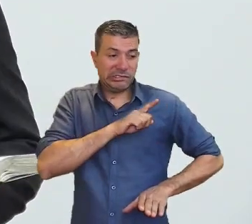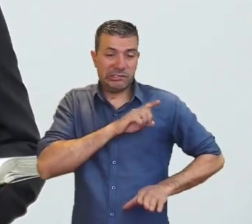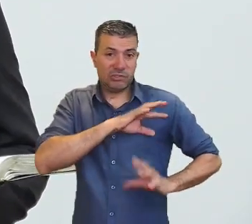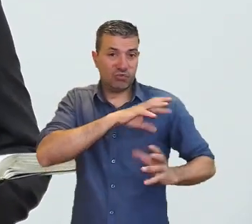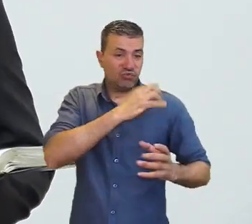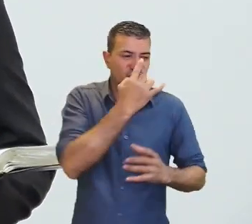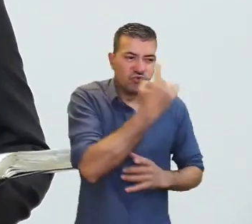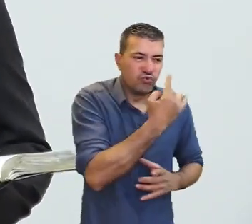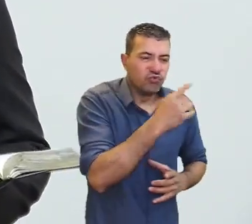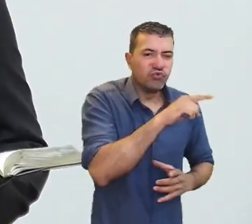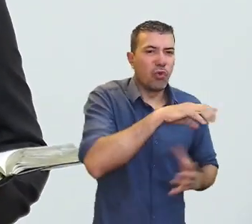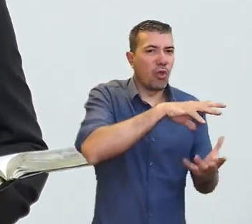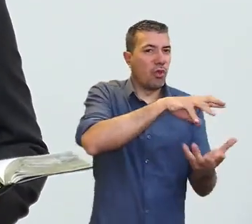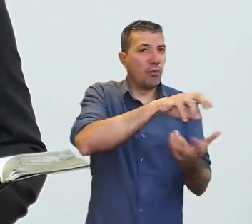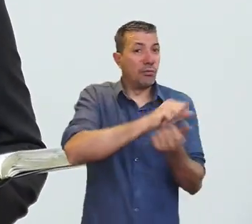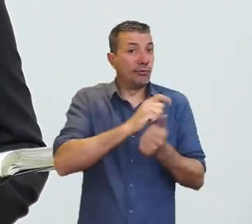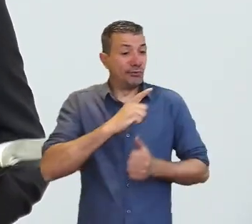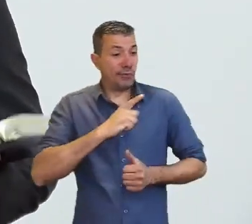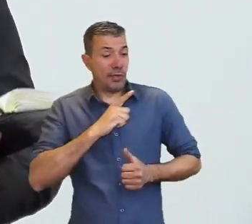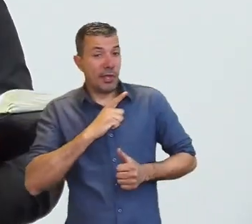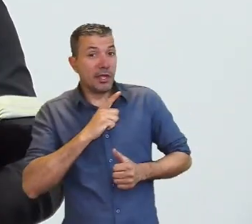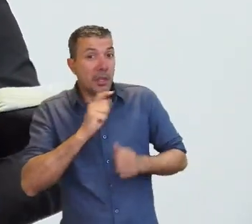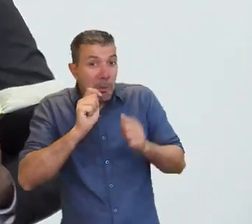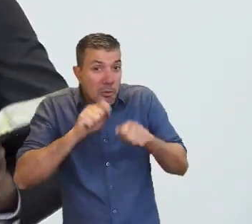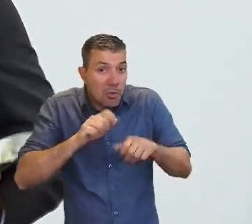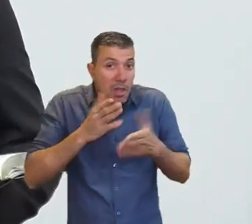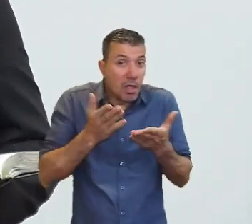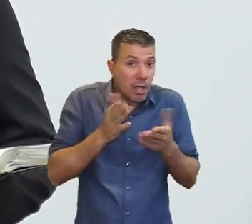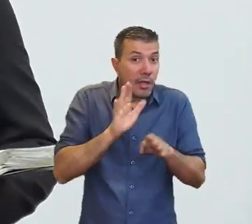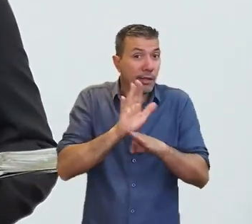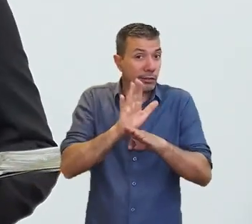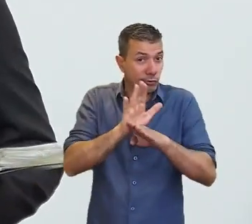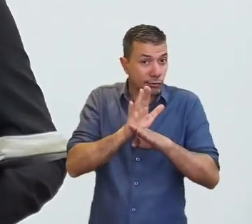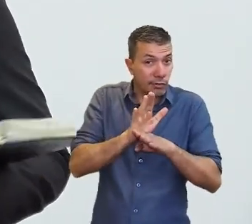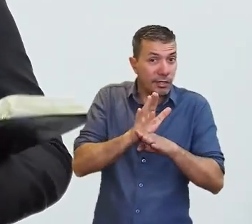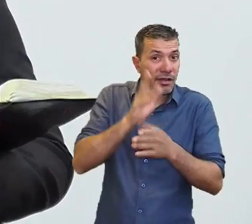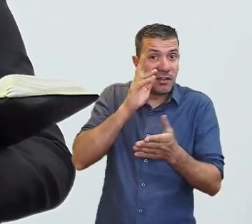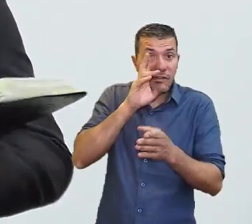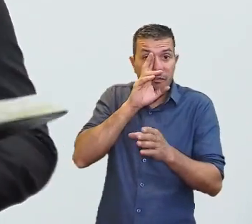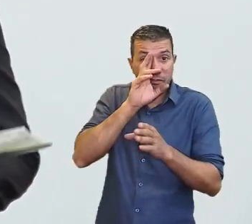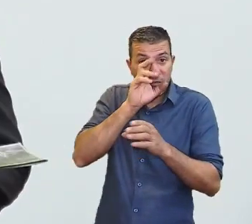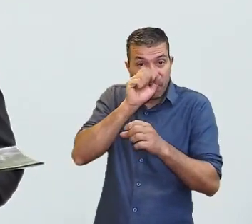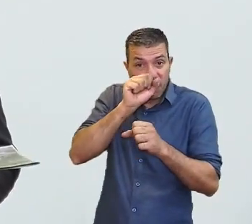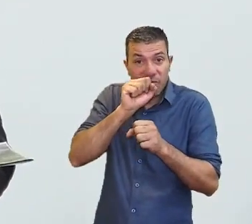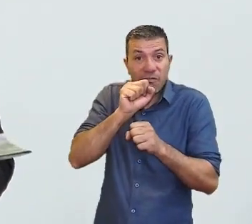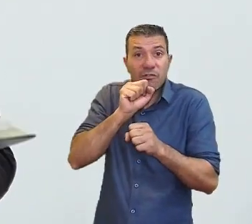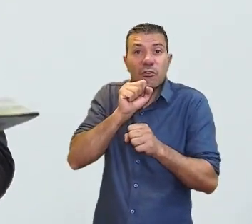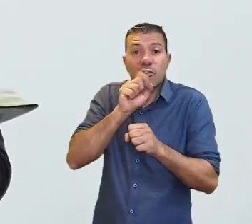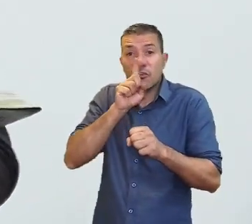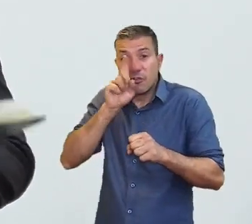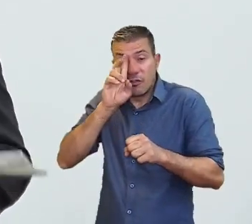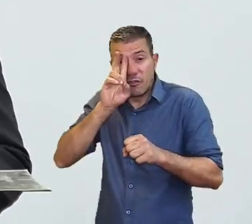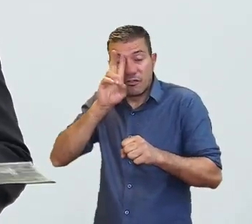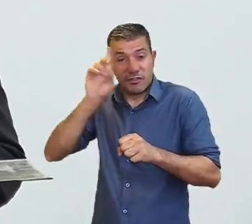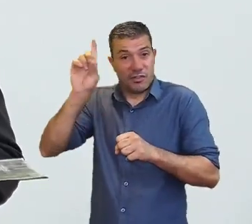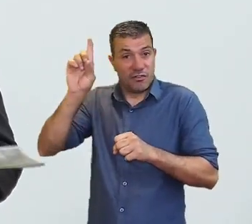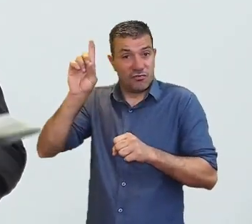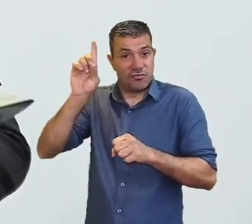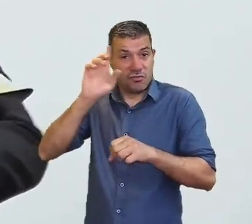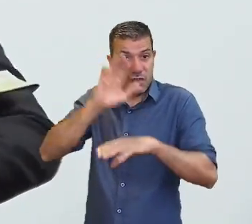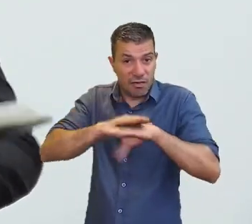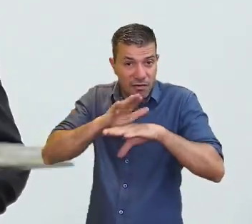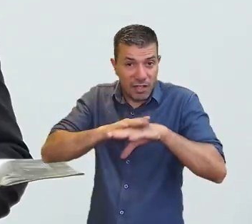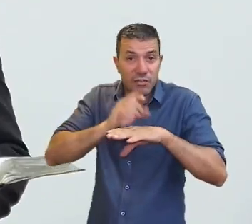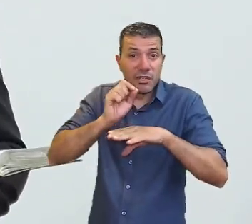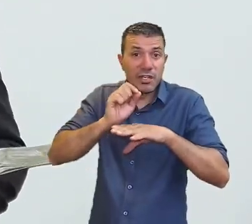aquilo que você tem. Mas saiba que se eu puder tomar parte disso, eu farei grandes obras, grandes coisas na vida